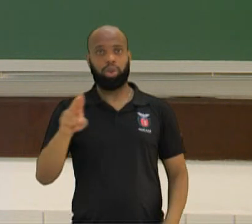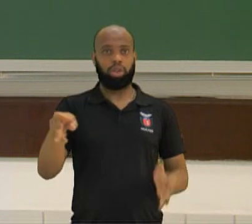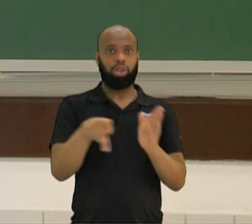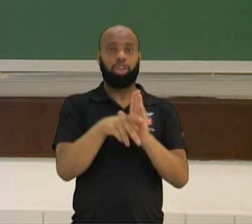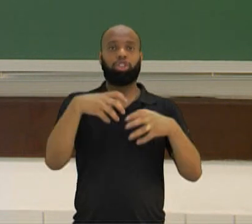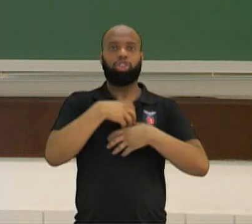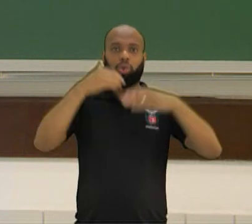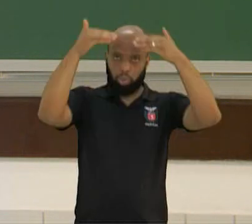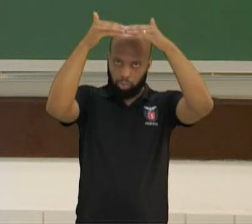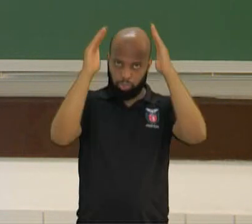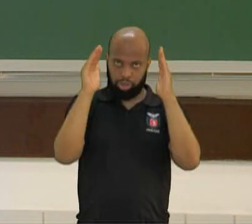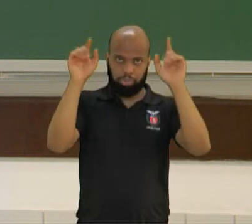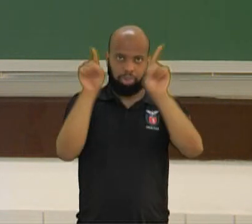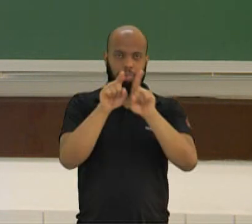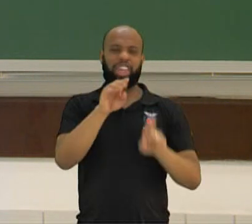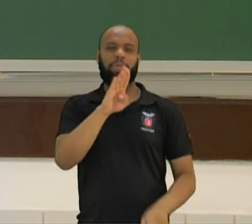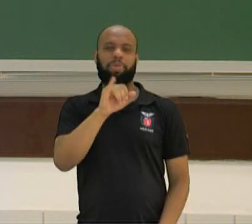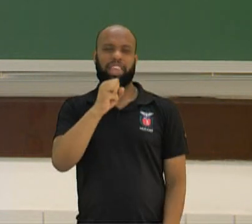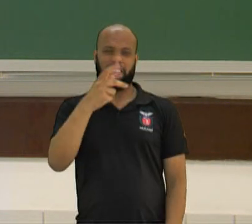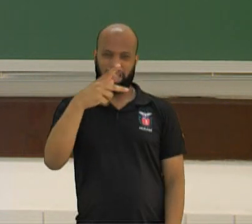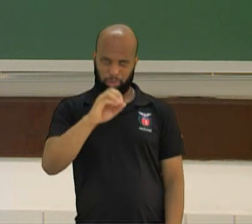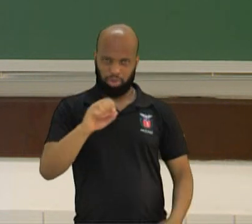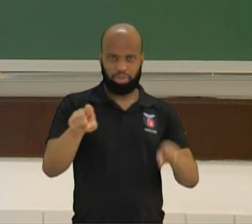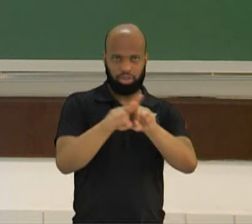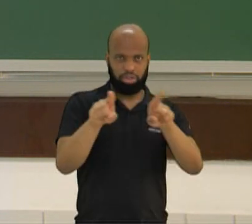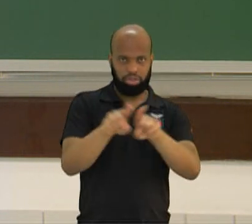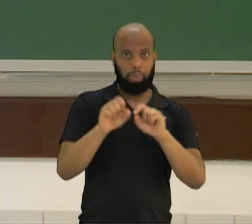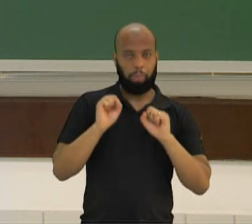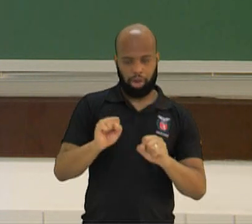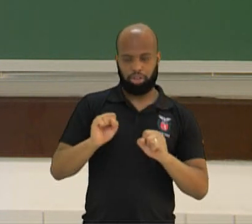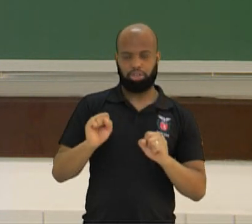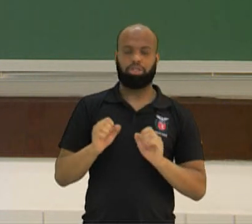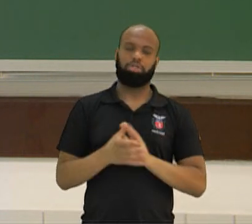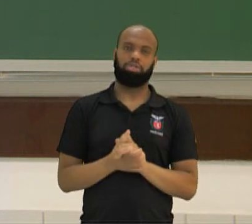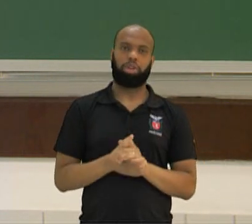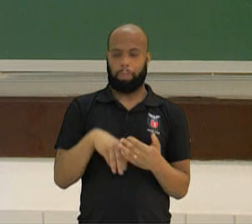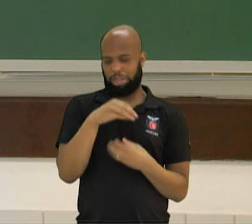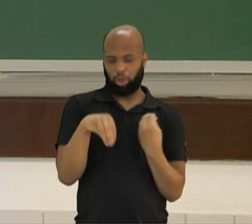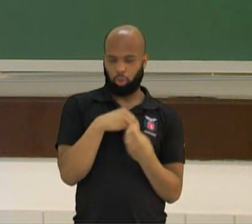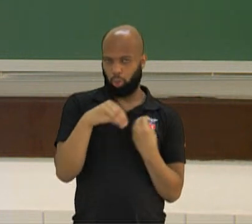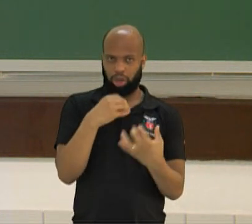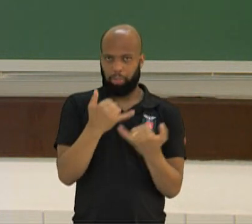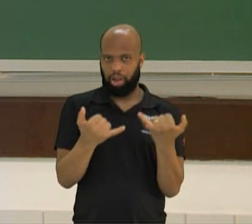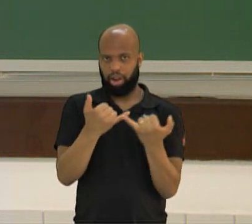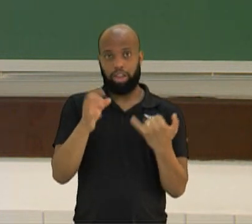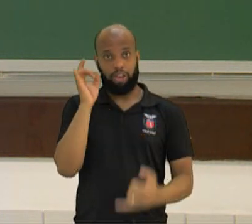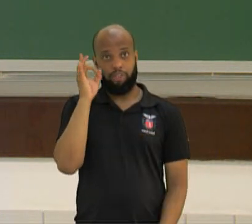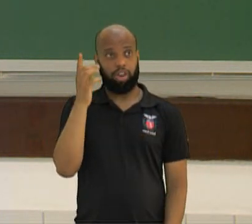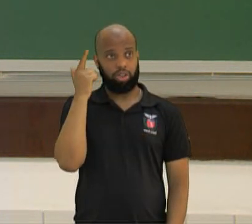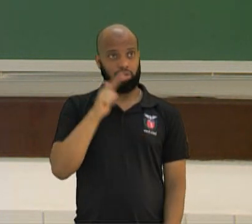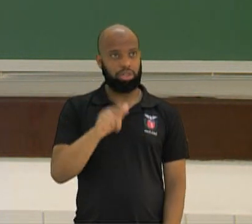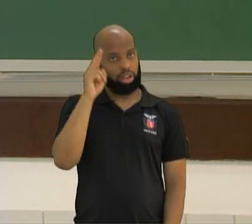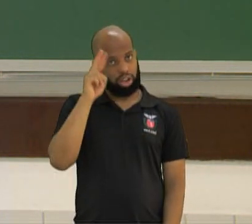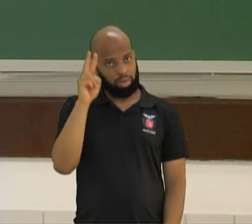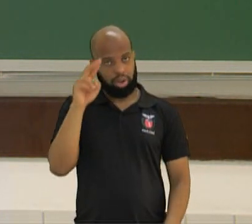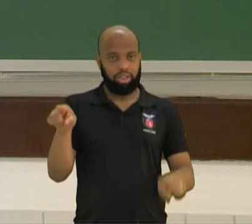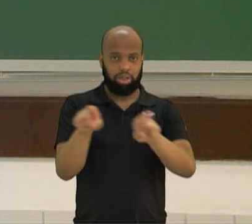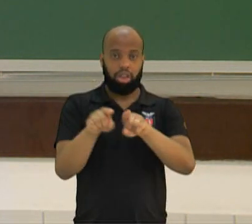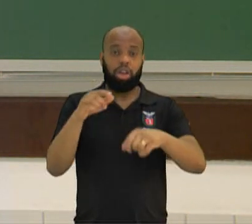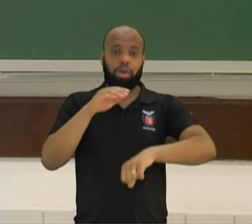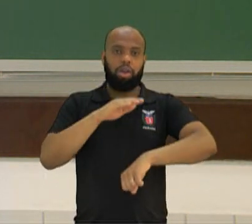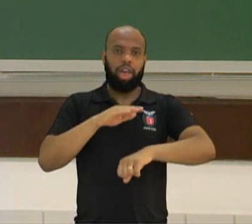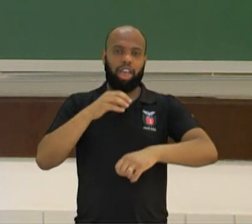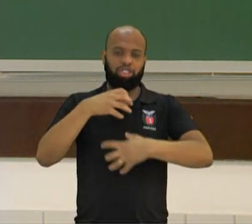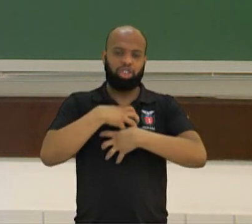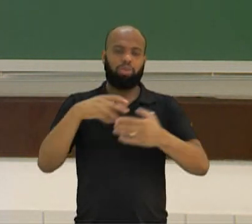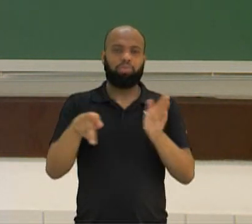bispo, né? Ou para essa direção, né? Uma da torre e uma do bispo. Então, é fácil da gente poder lembrar qual é o movimento que o